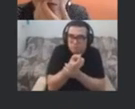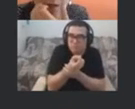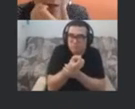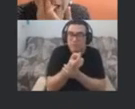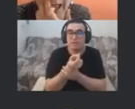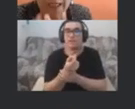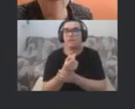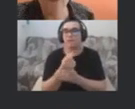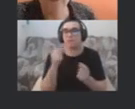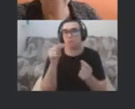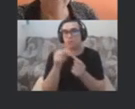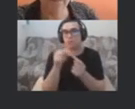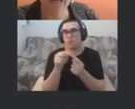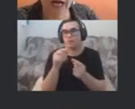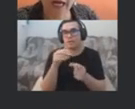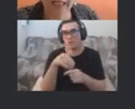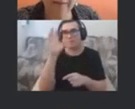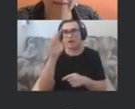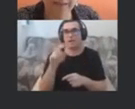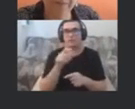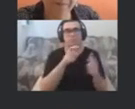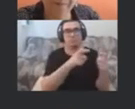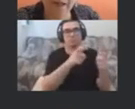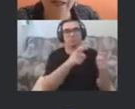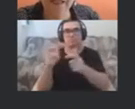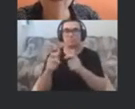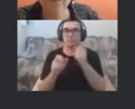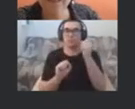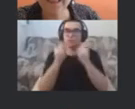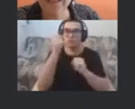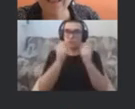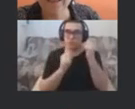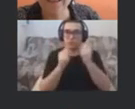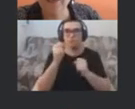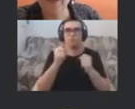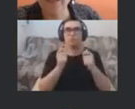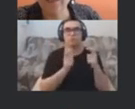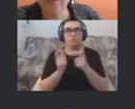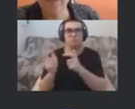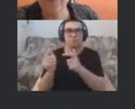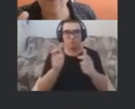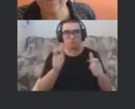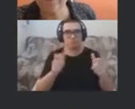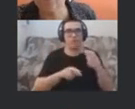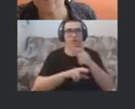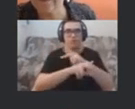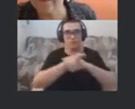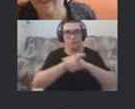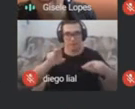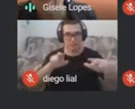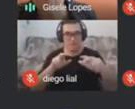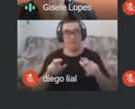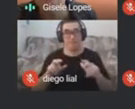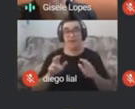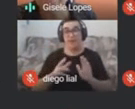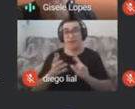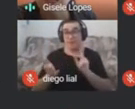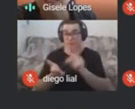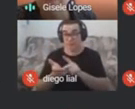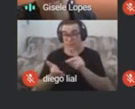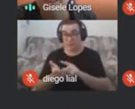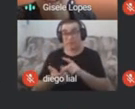e em várias áreas, né? Na verdade, praticamente todas as outras